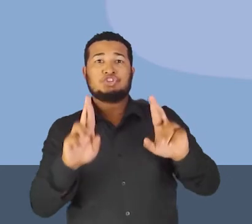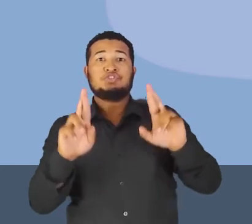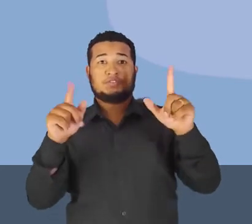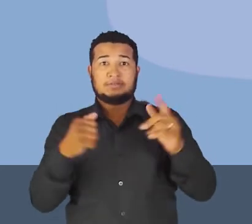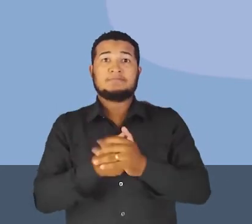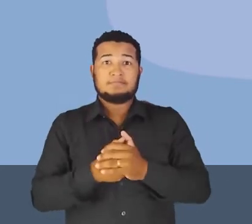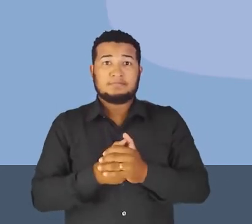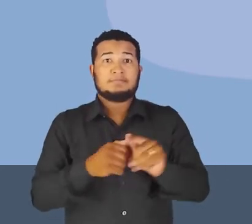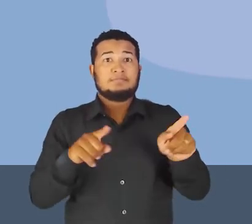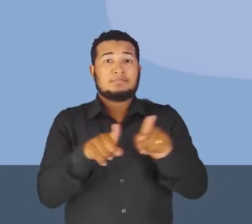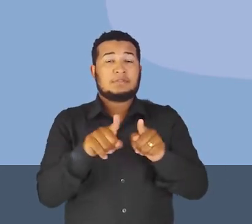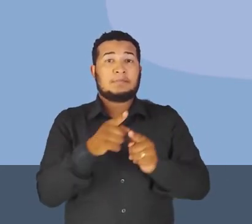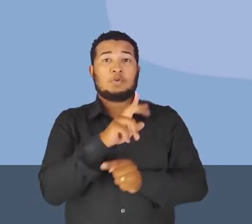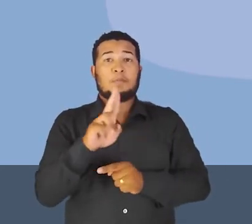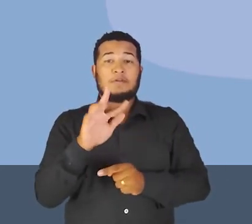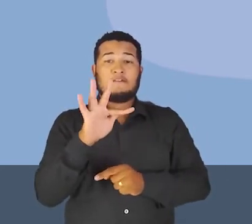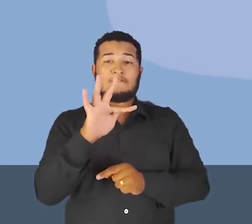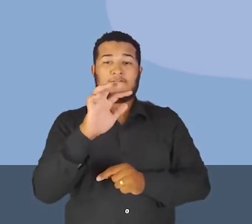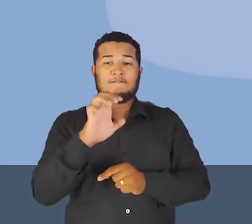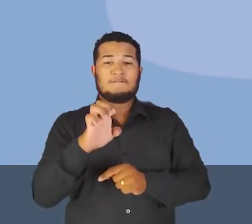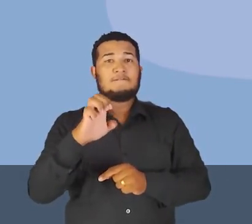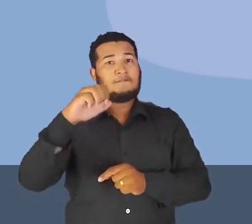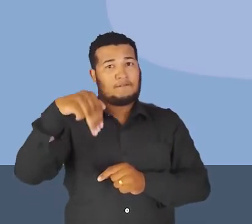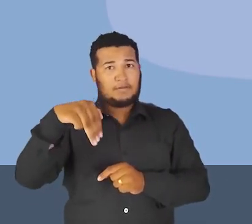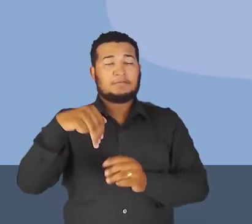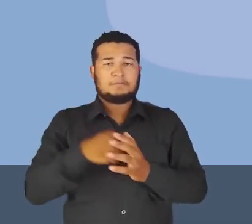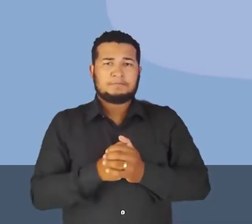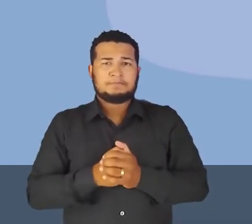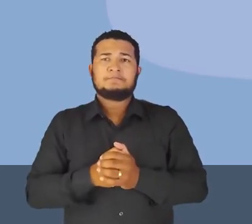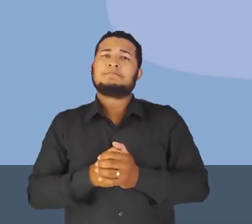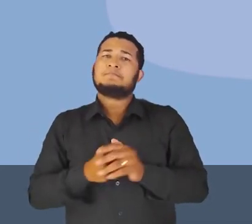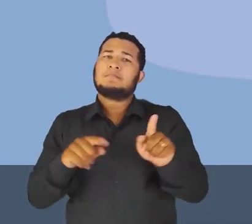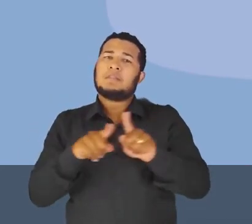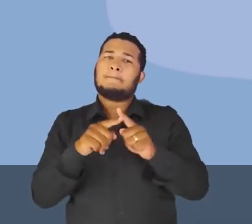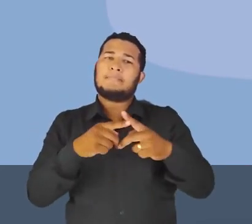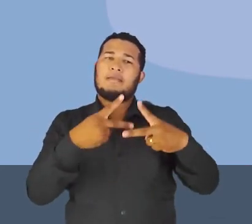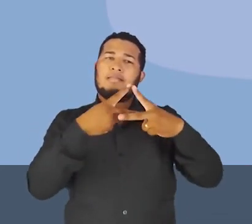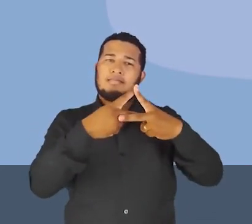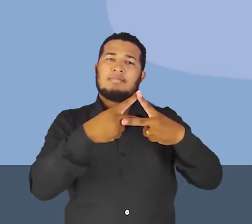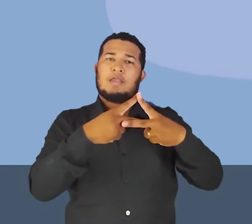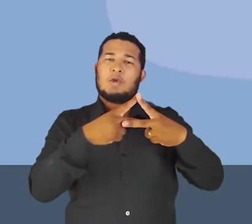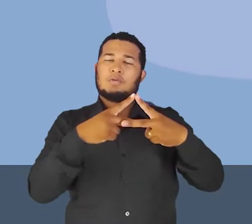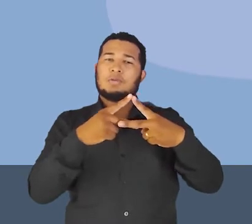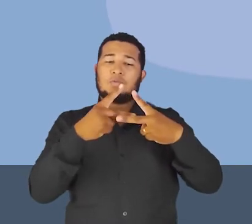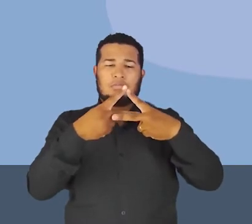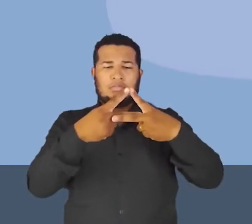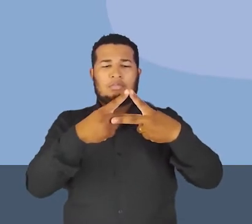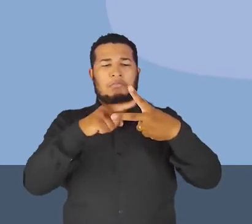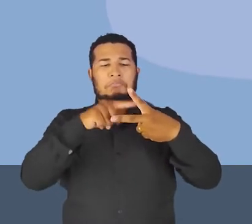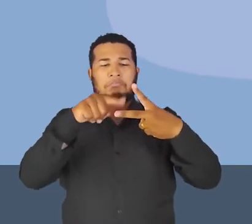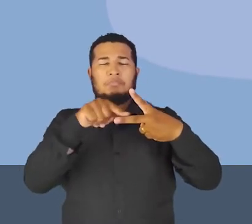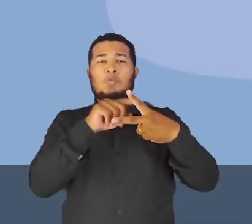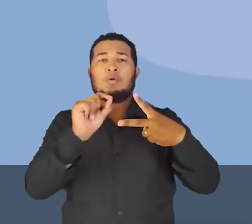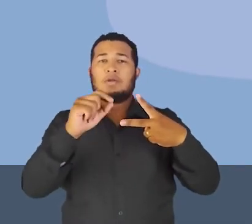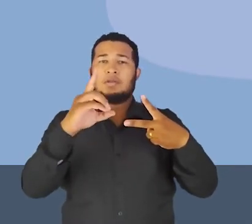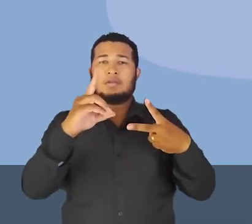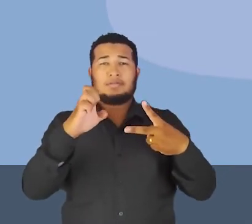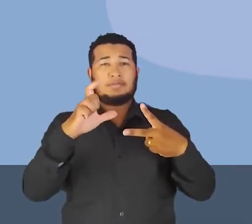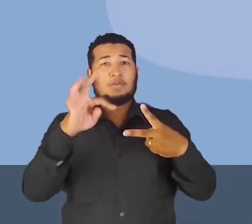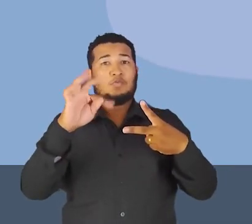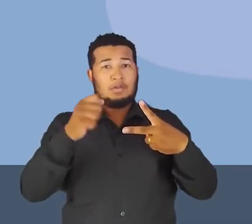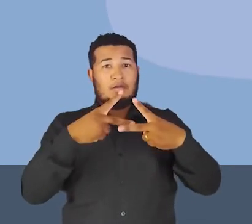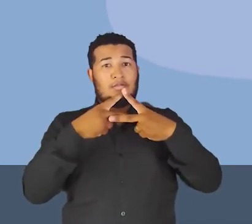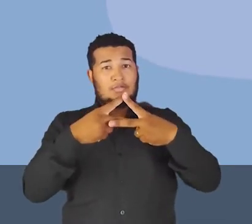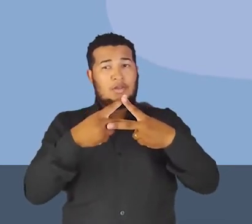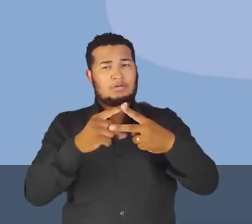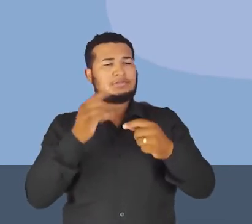FEM, quer dizer força eletromotriz, ou ΔE, delta de variação de potencial. Quando eu vou lá naquela tabela